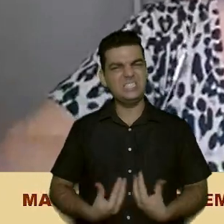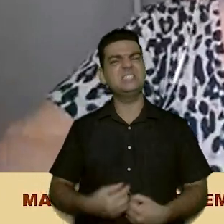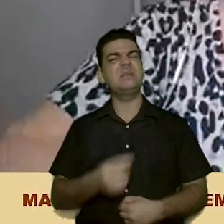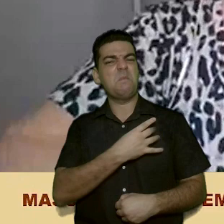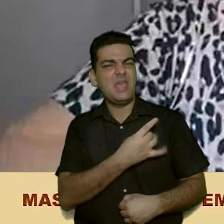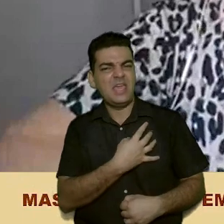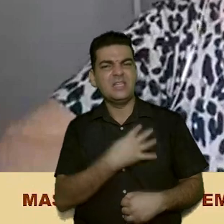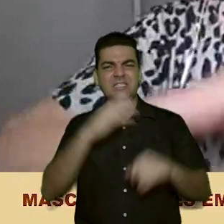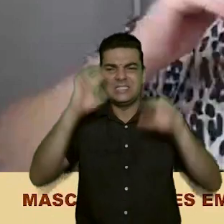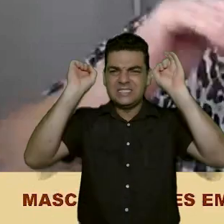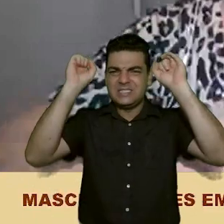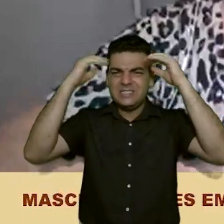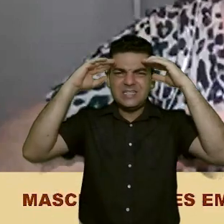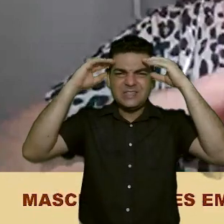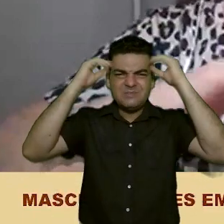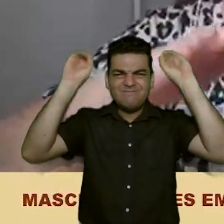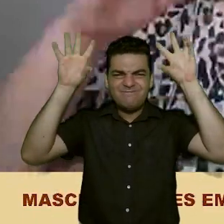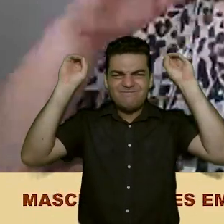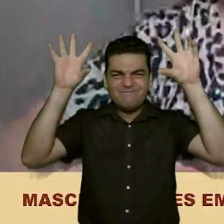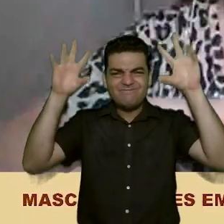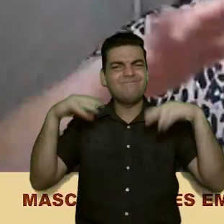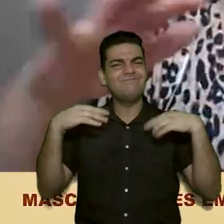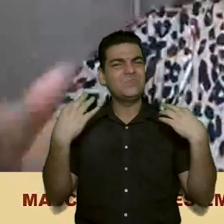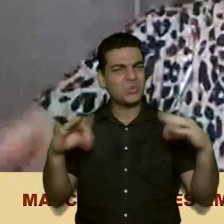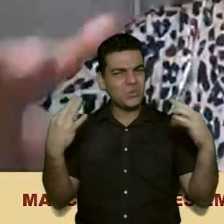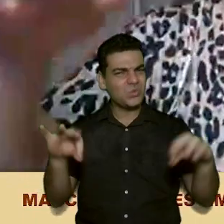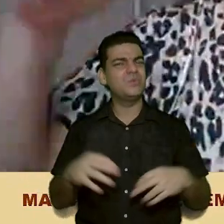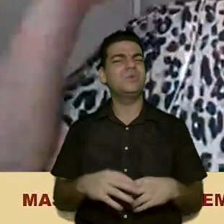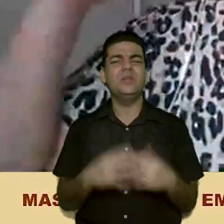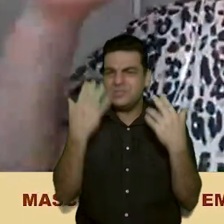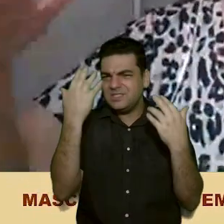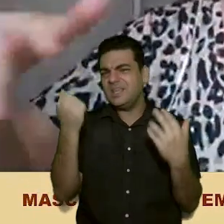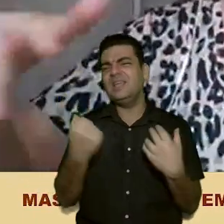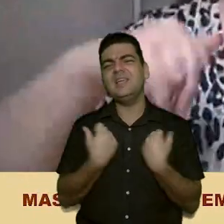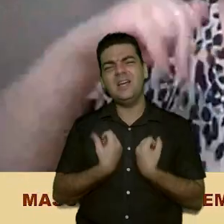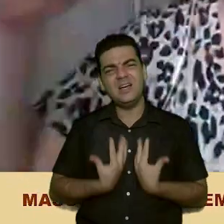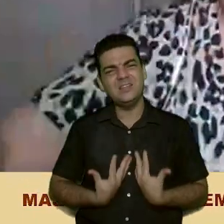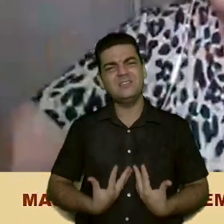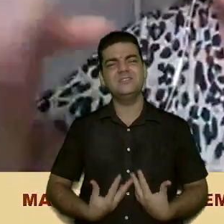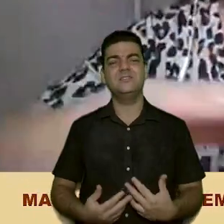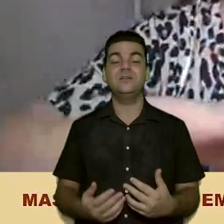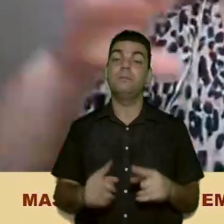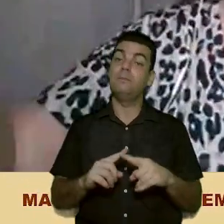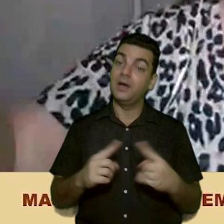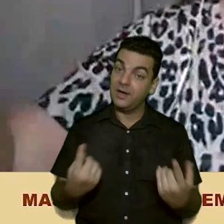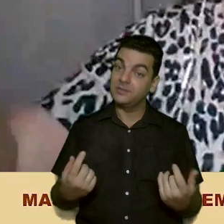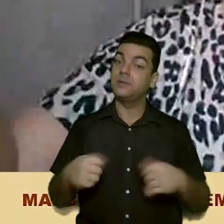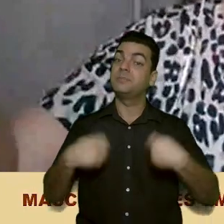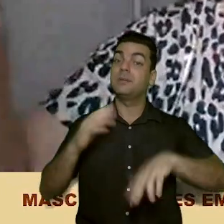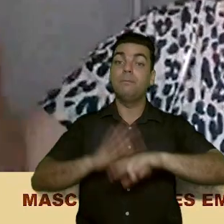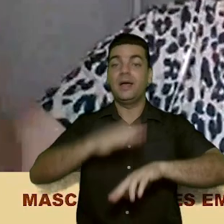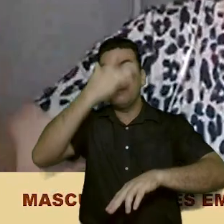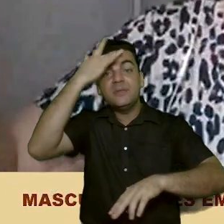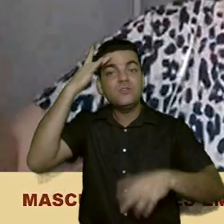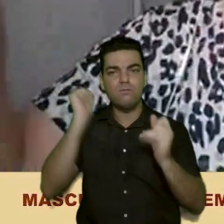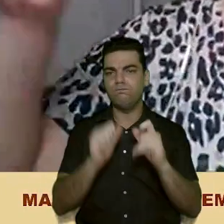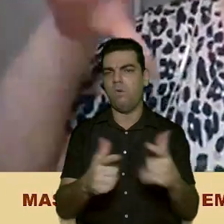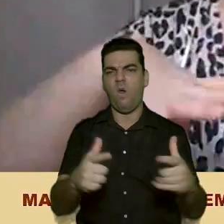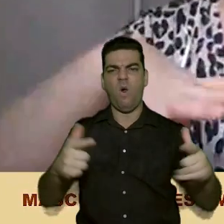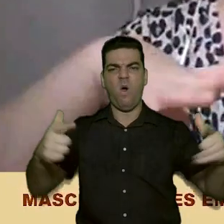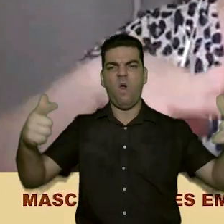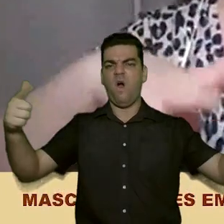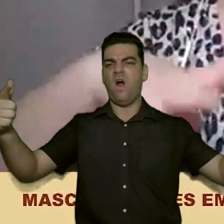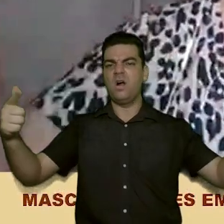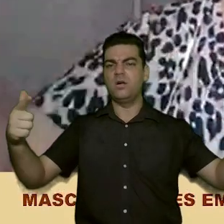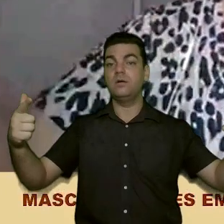ninguém é super-humano, todo mundo é gente, tem medo, insegurança, dor de cabeça, preguiça, todo mundo é humano. Por